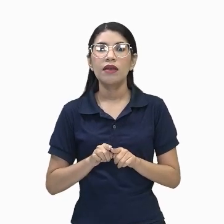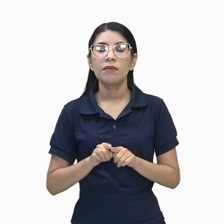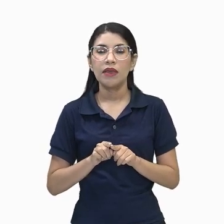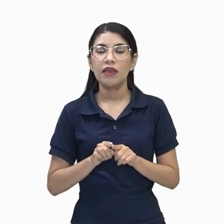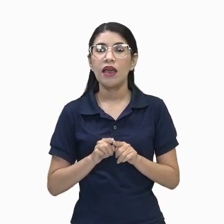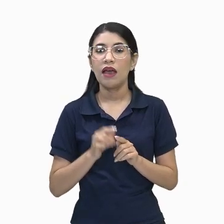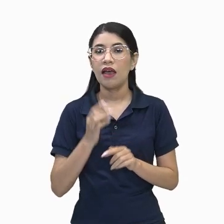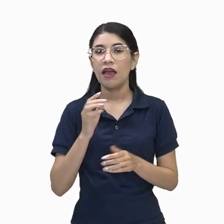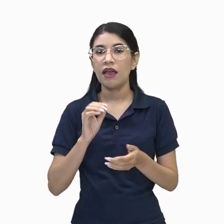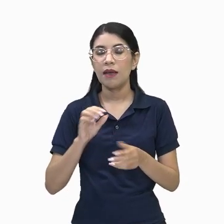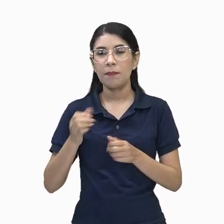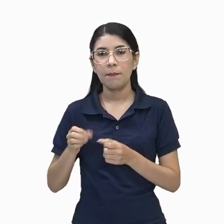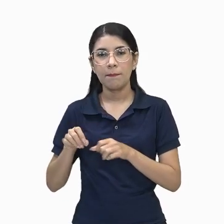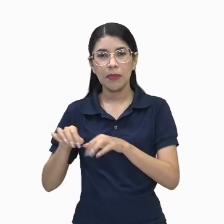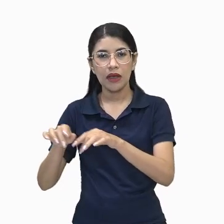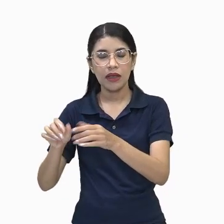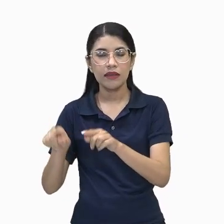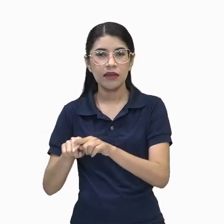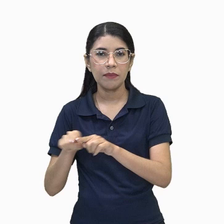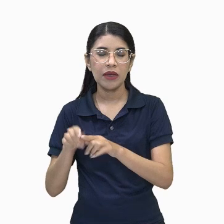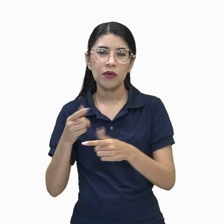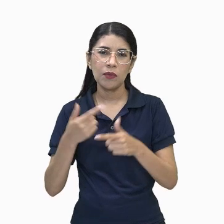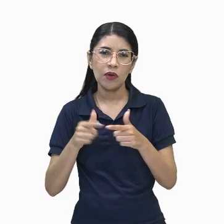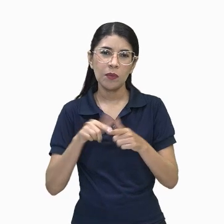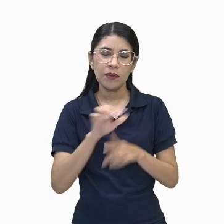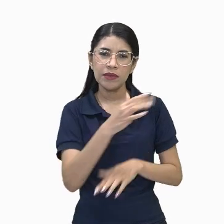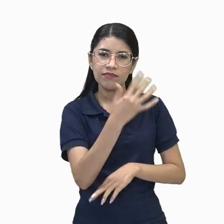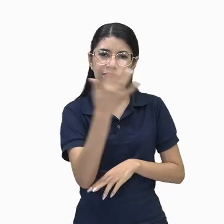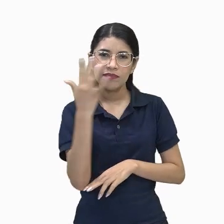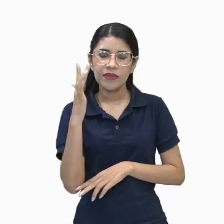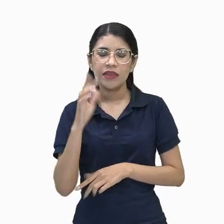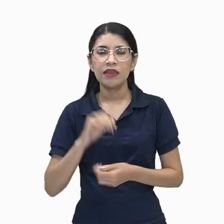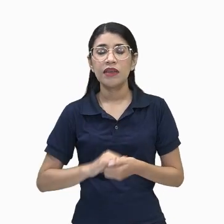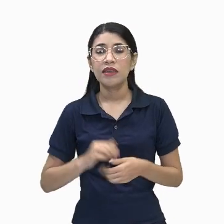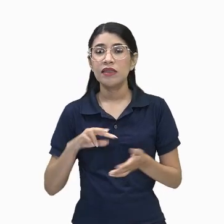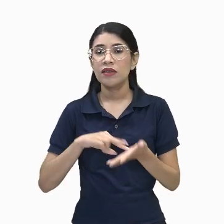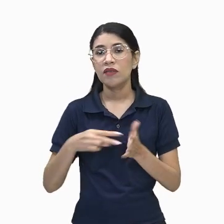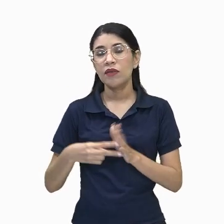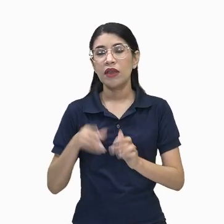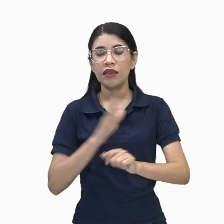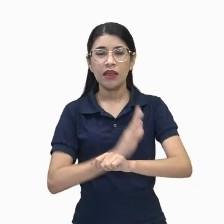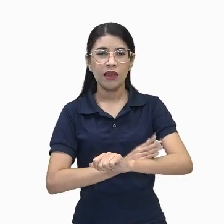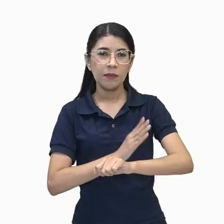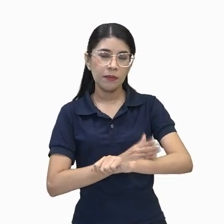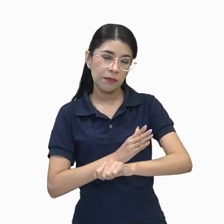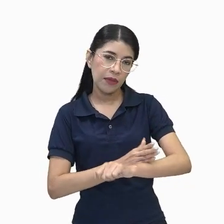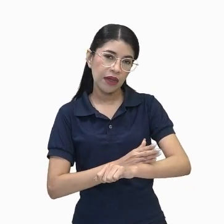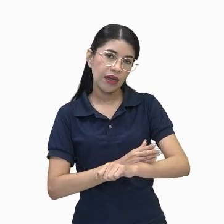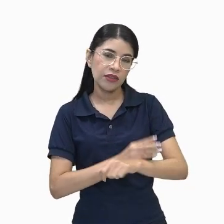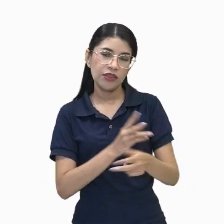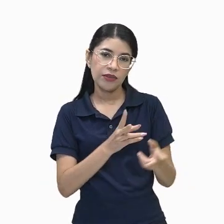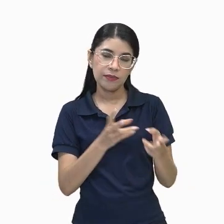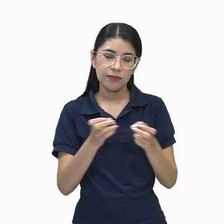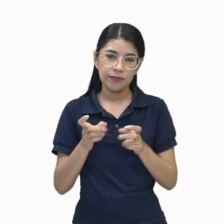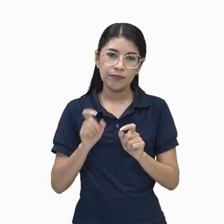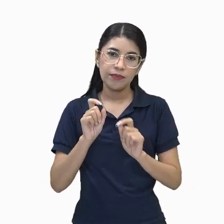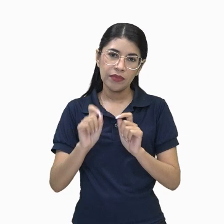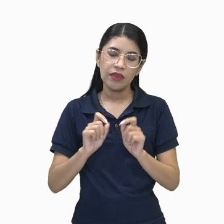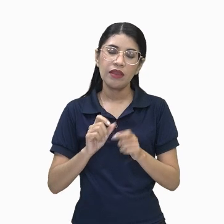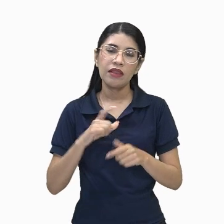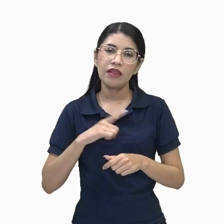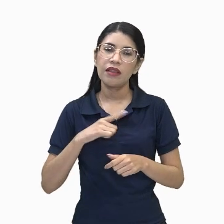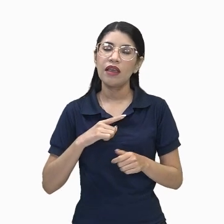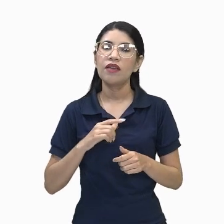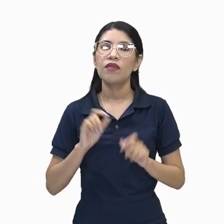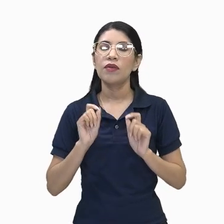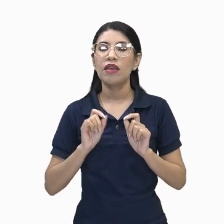causa de intempéries naturais. Ou seja, na Idade Média, praticamente toda a Idade Média, a gente vê ali sucessiva crise